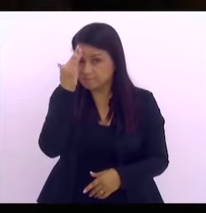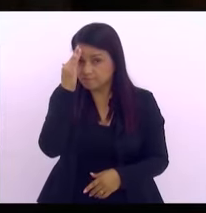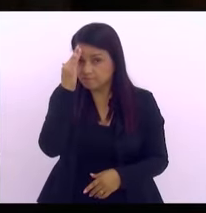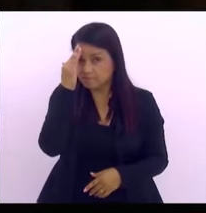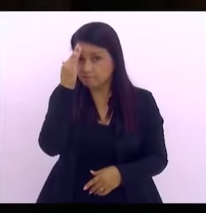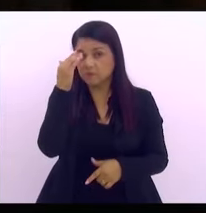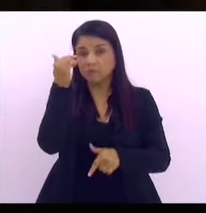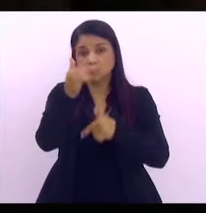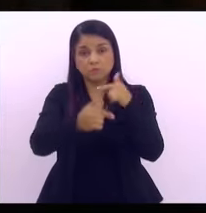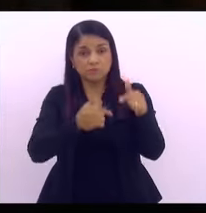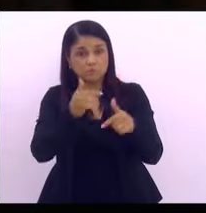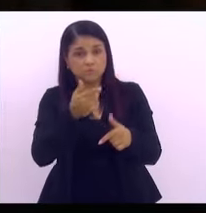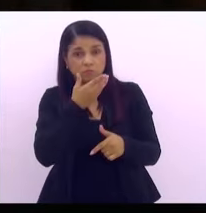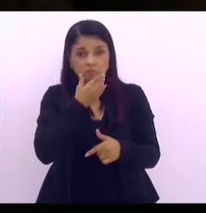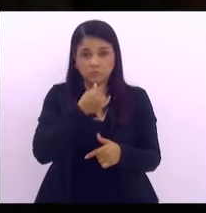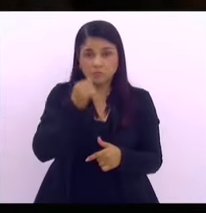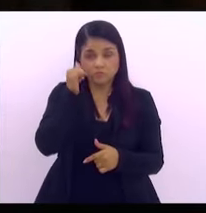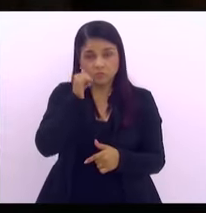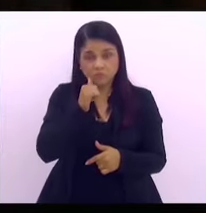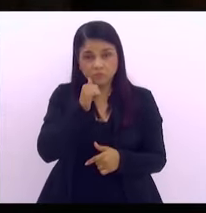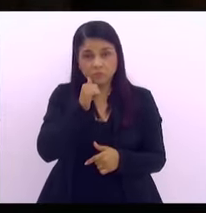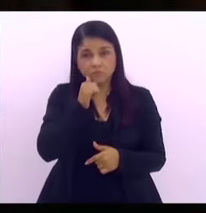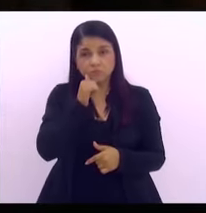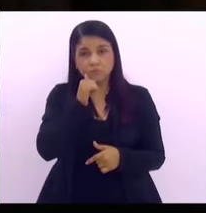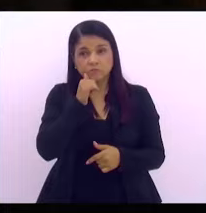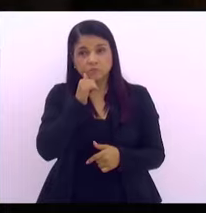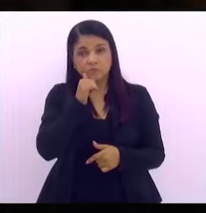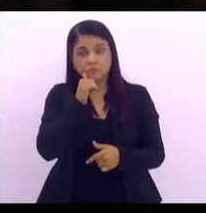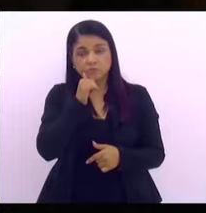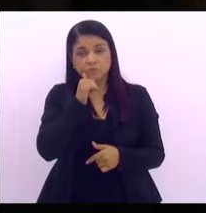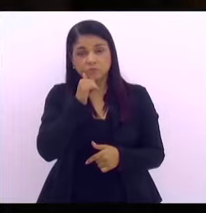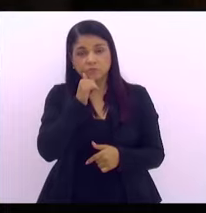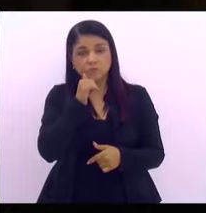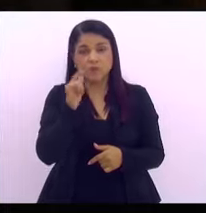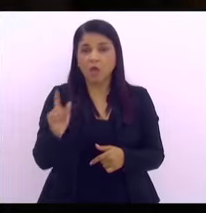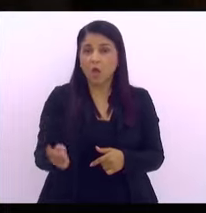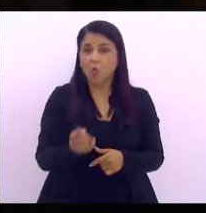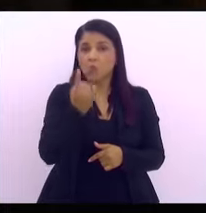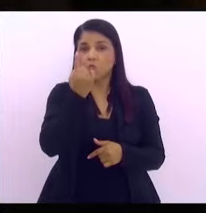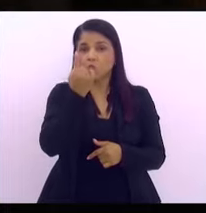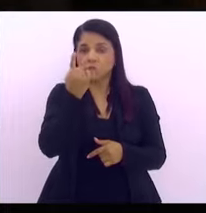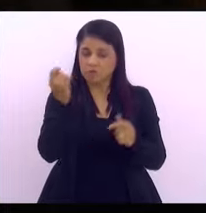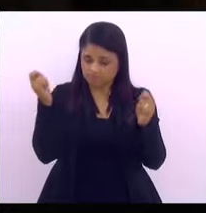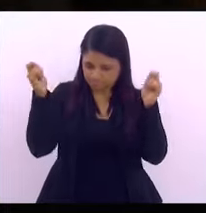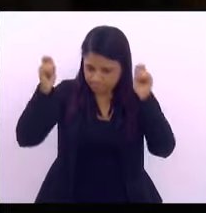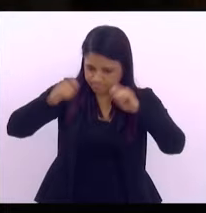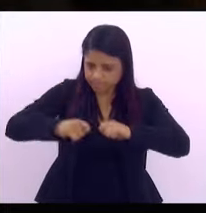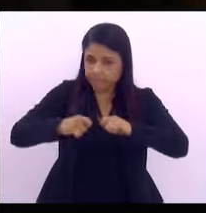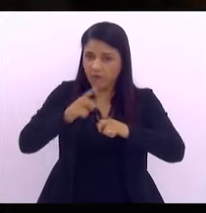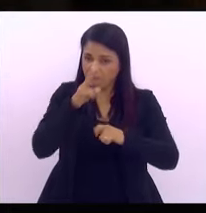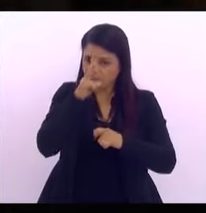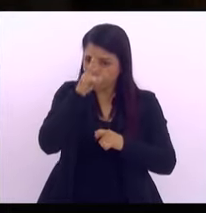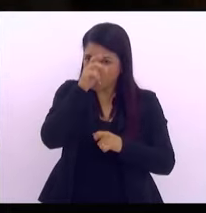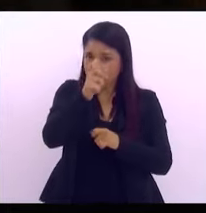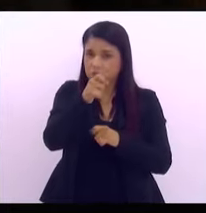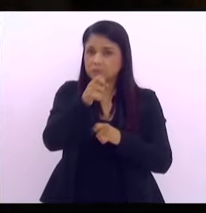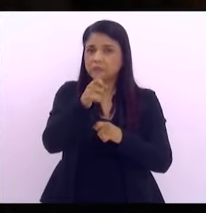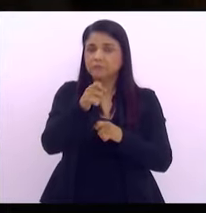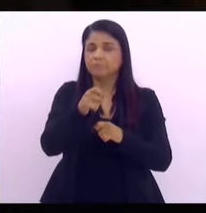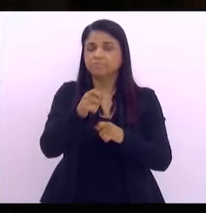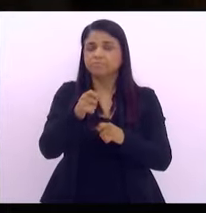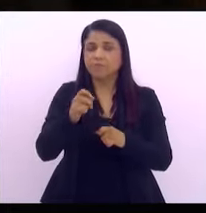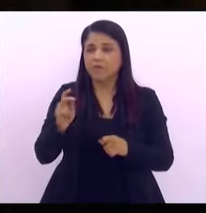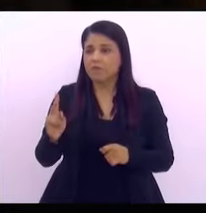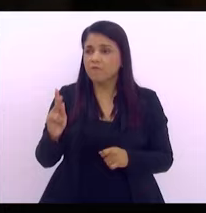a trabalhadora, o trabalhador, são a única força capaz de injetar valor em tudo que